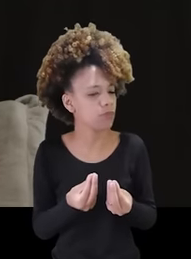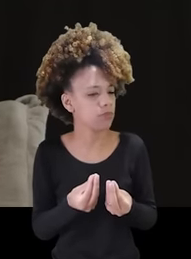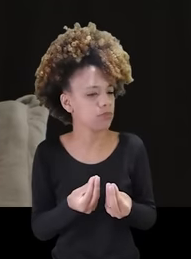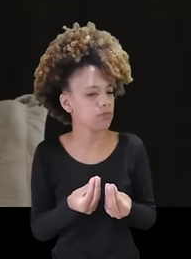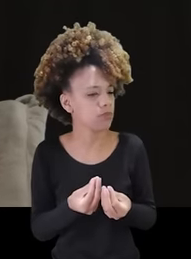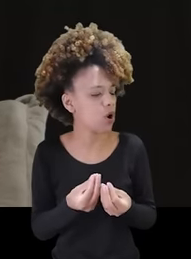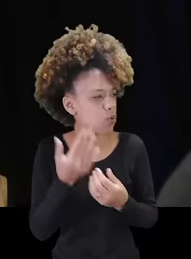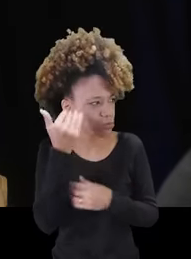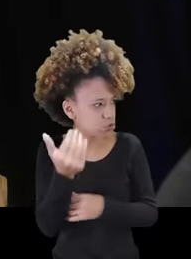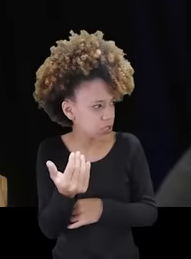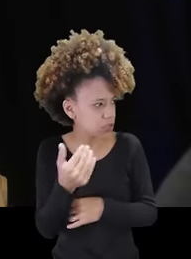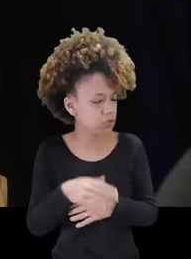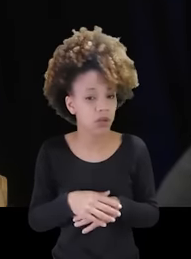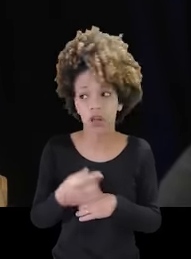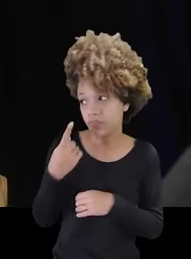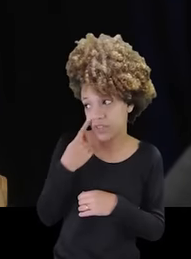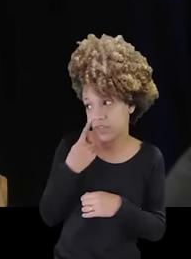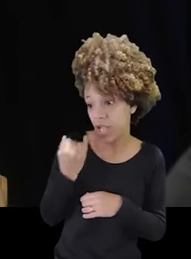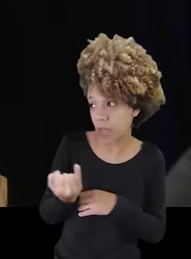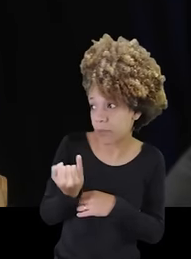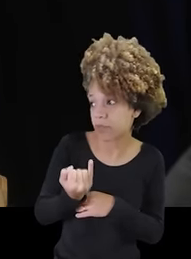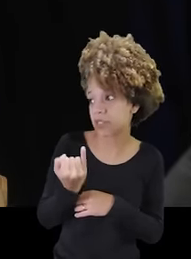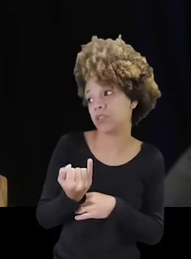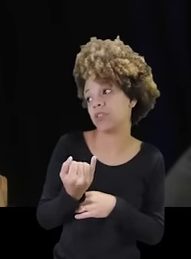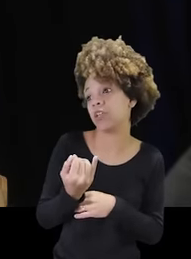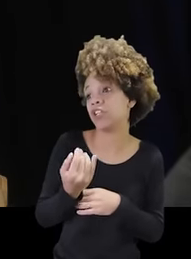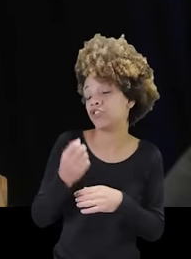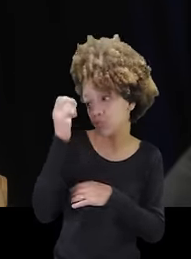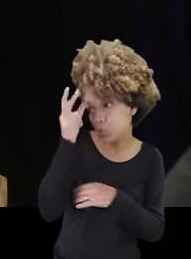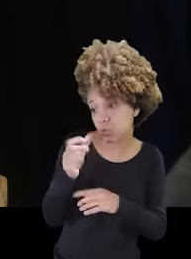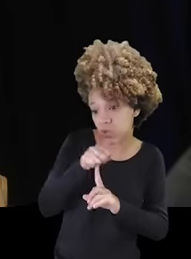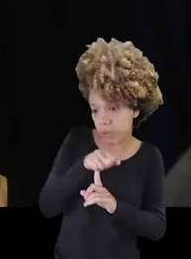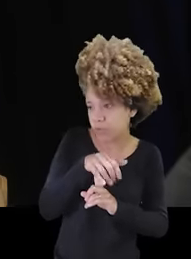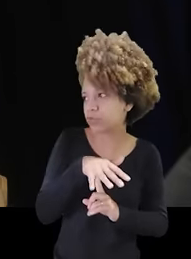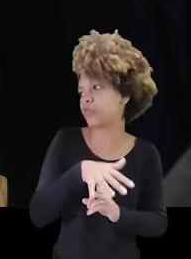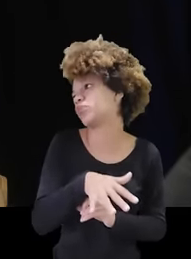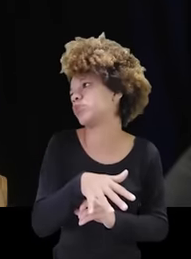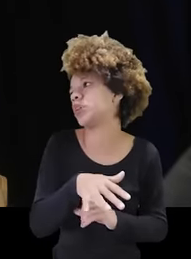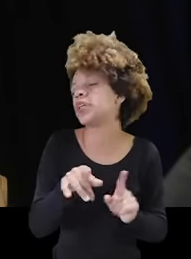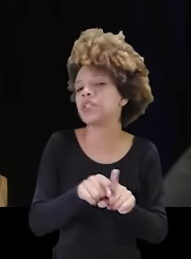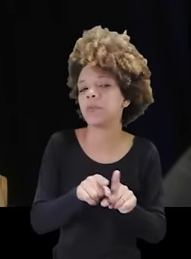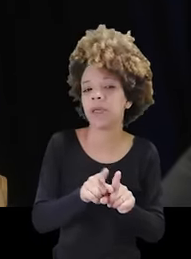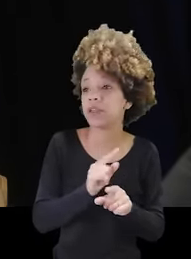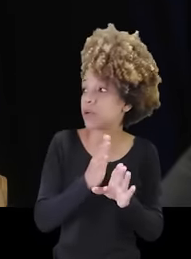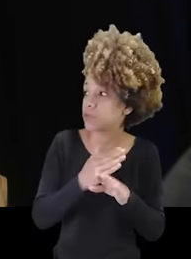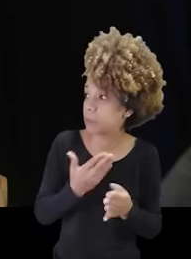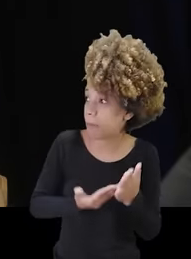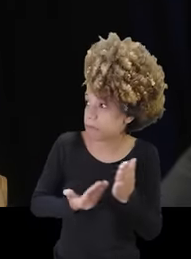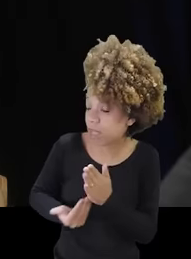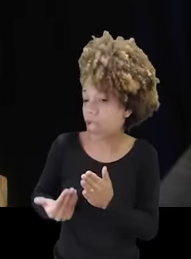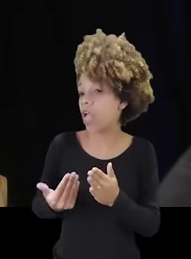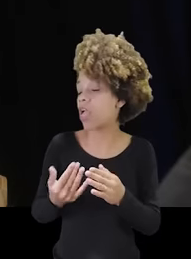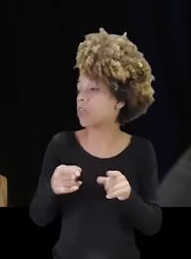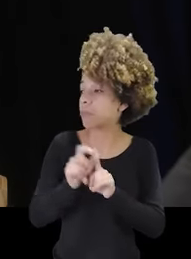se torna um sucesso Mundial vocês verem que eles sabem a importância de exportar cultura que isso faz expandir isso faz ele não se perderem né não